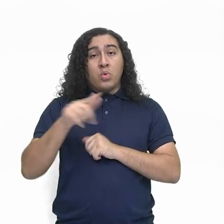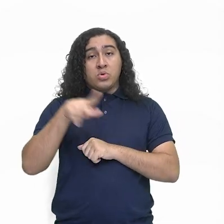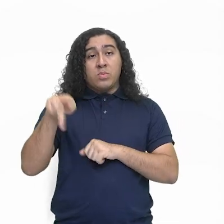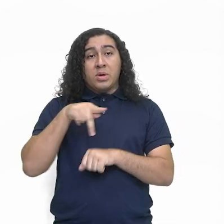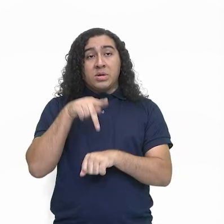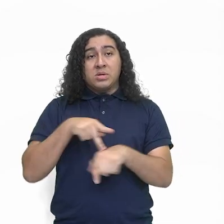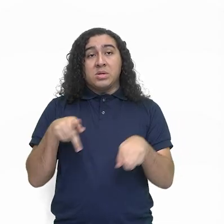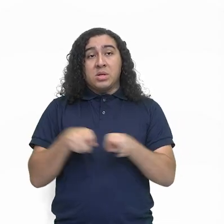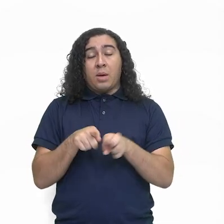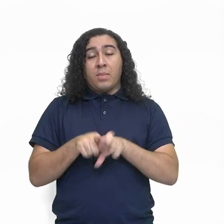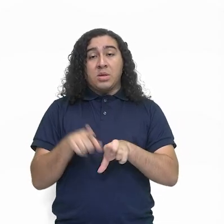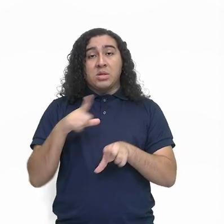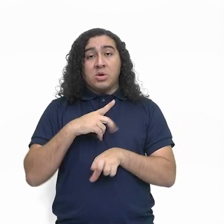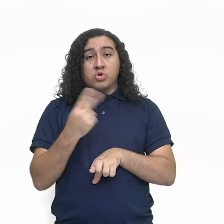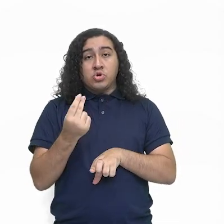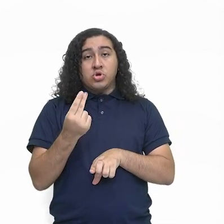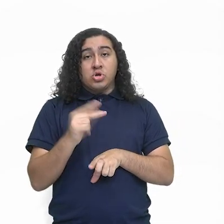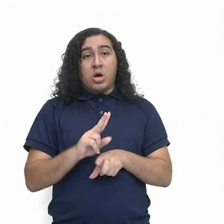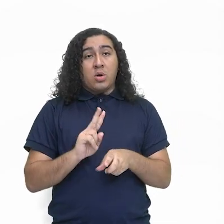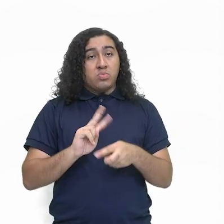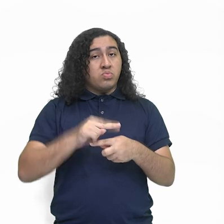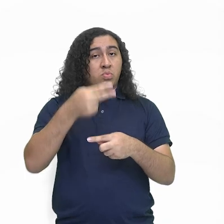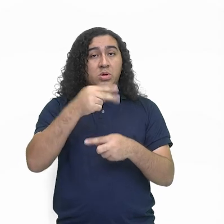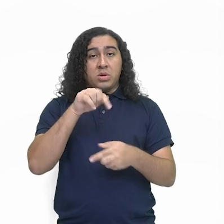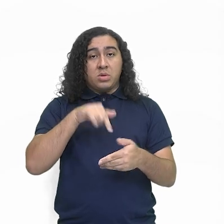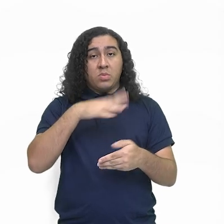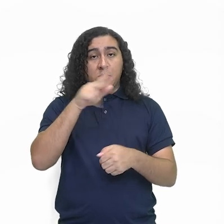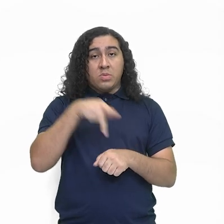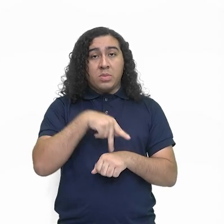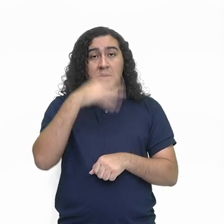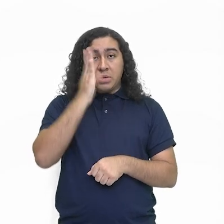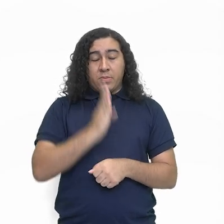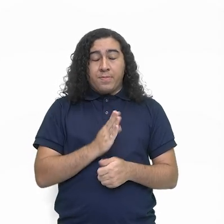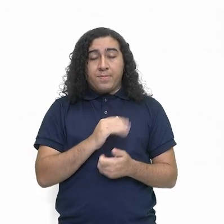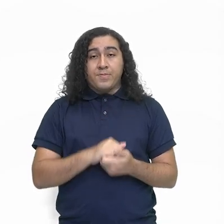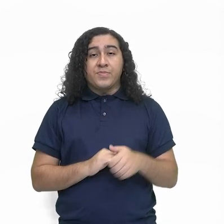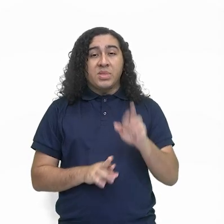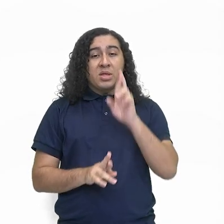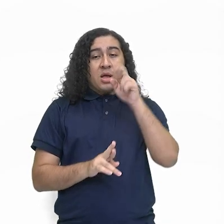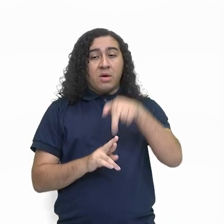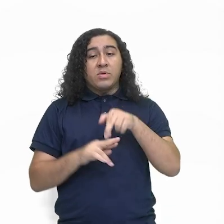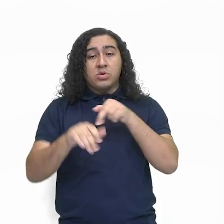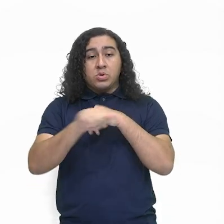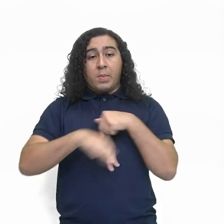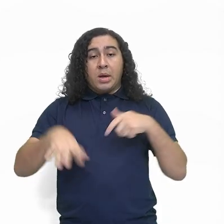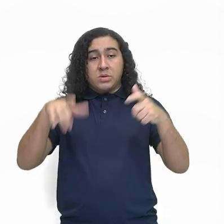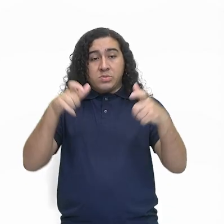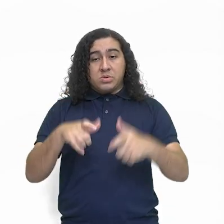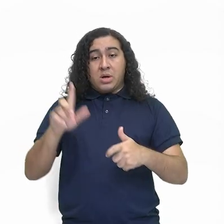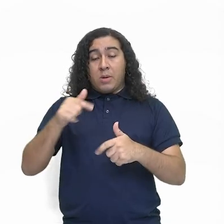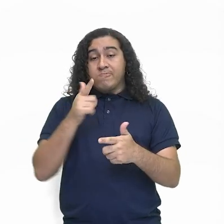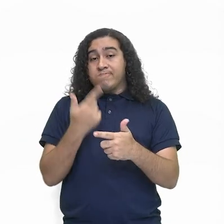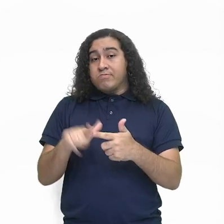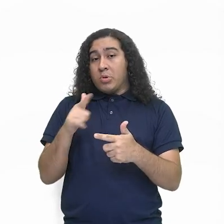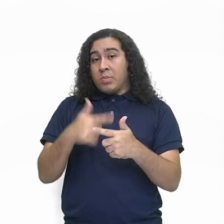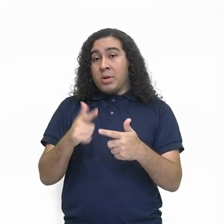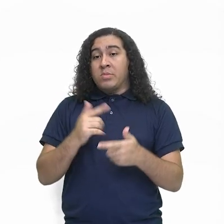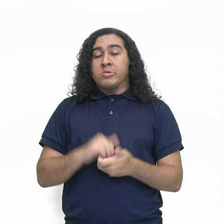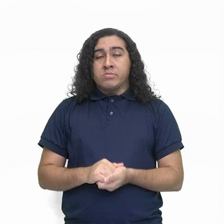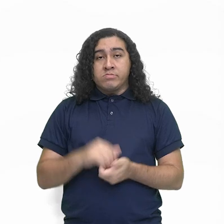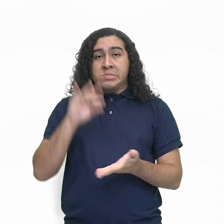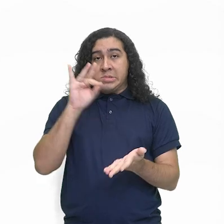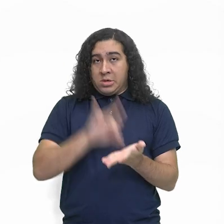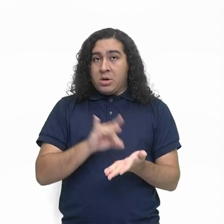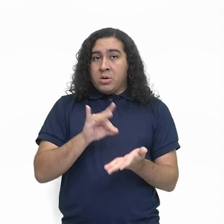países e gera dinheiro aqui para o Brasil. Sobre a questão fundiária, a gente vai ver na próxima tela ali que é um problema, né, realmente